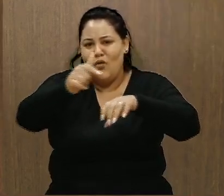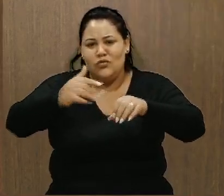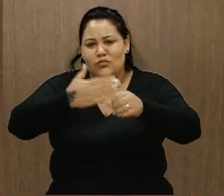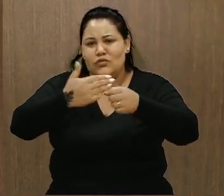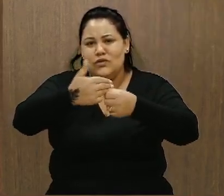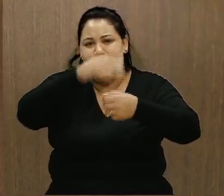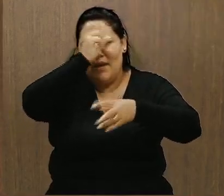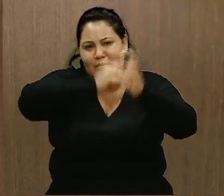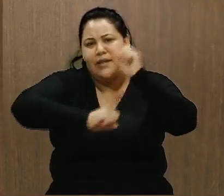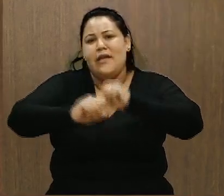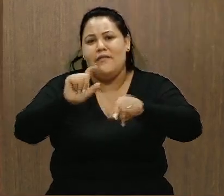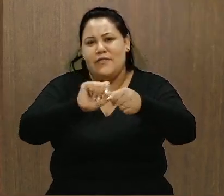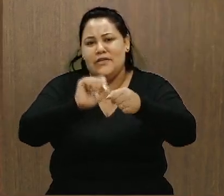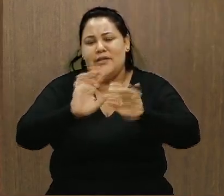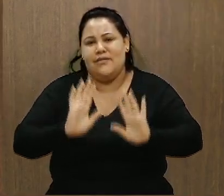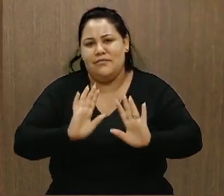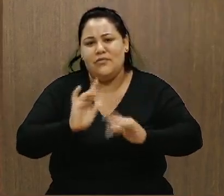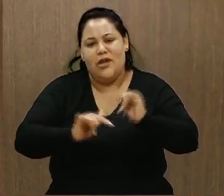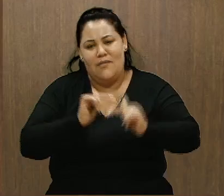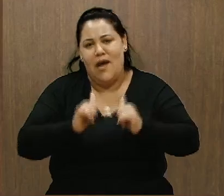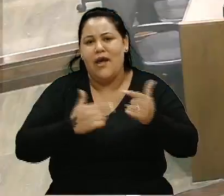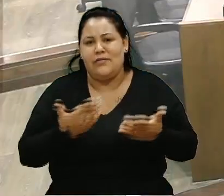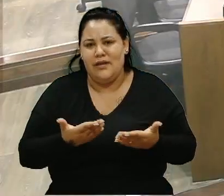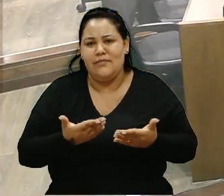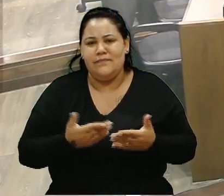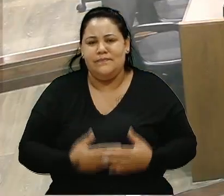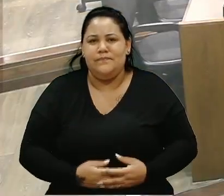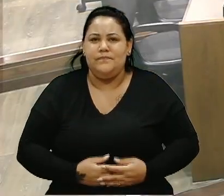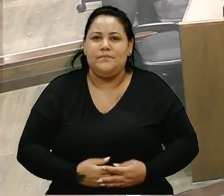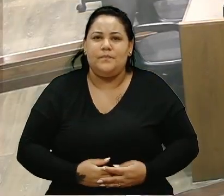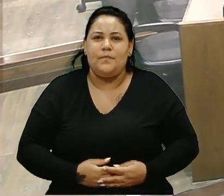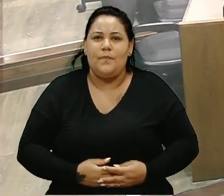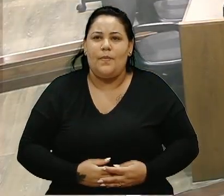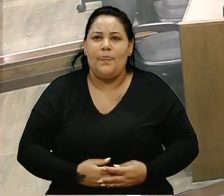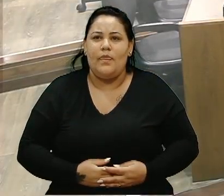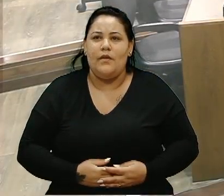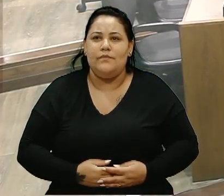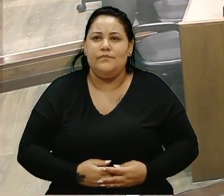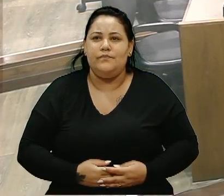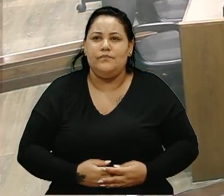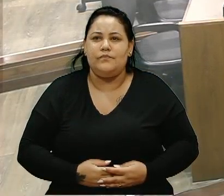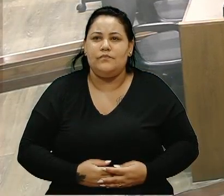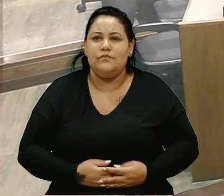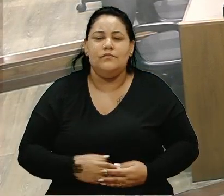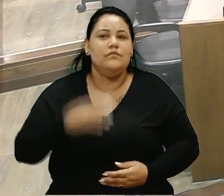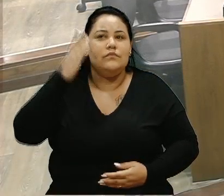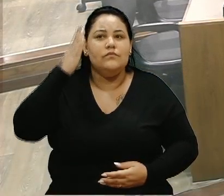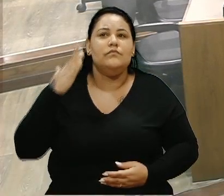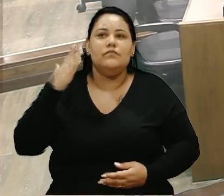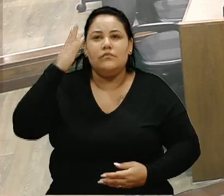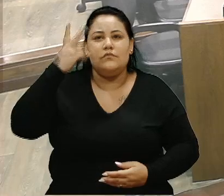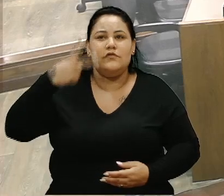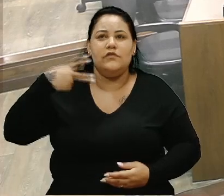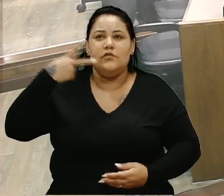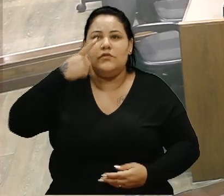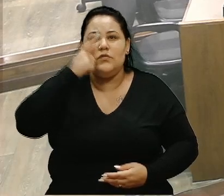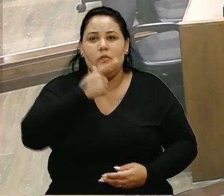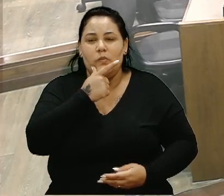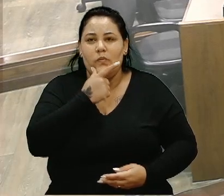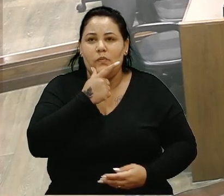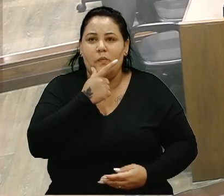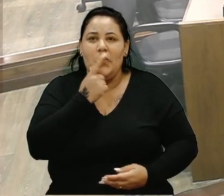que aprendam a realizar o preenchimento. Obrigado, vereador Lucas. Obrigado, vereador Libardi. Vereadora Daiane Mello. Vereador Lucas, isso muito